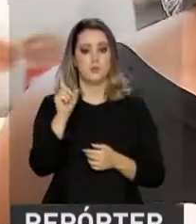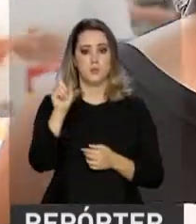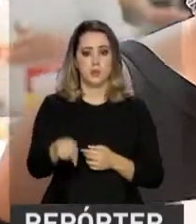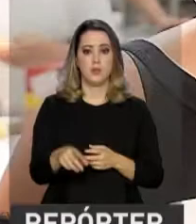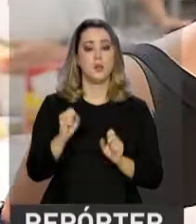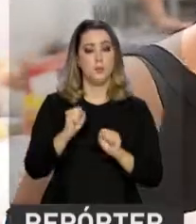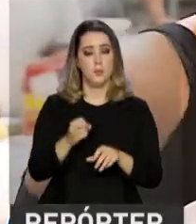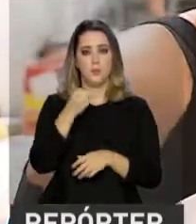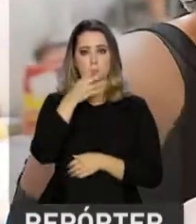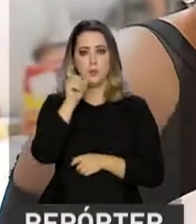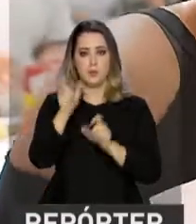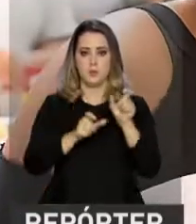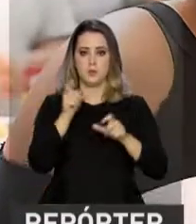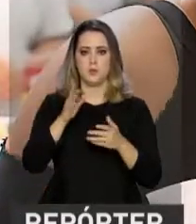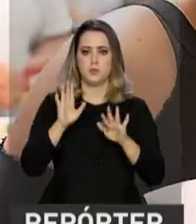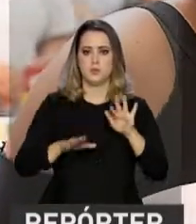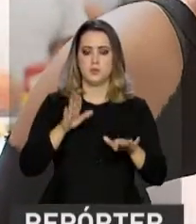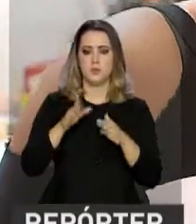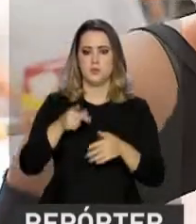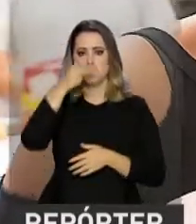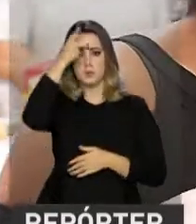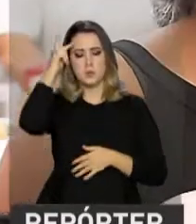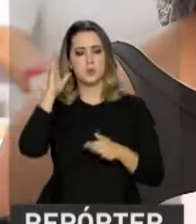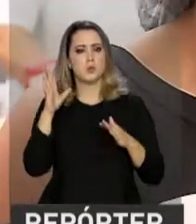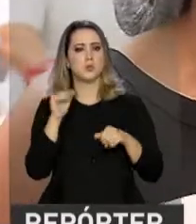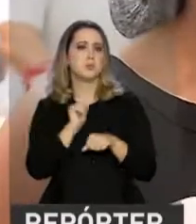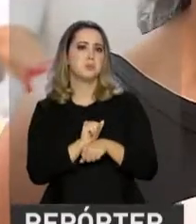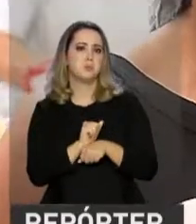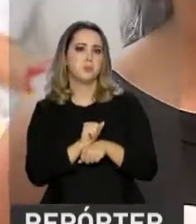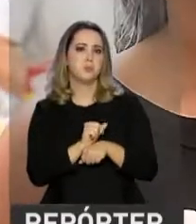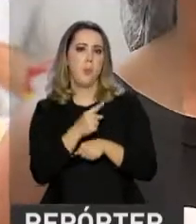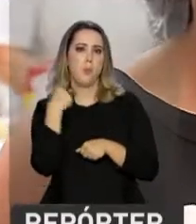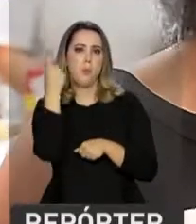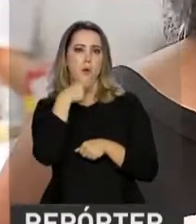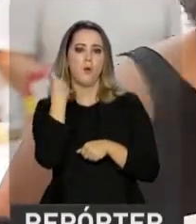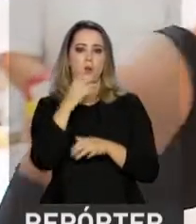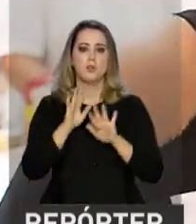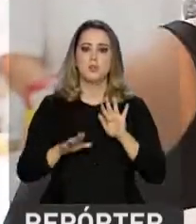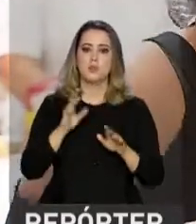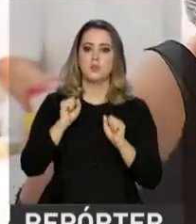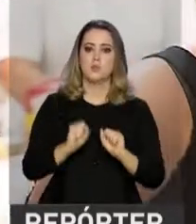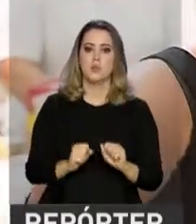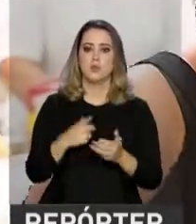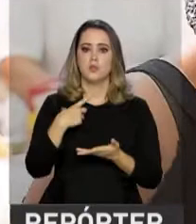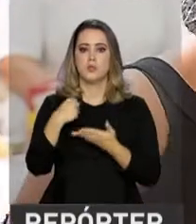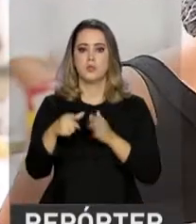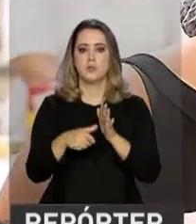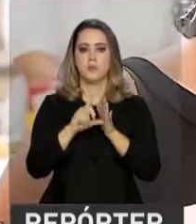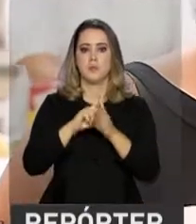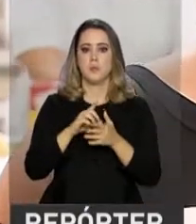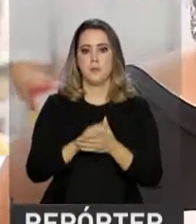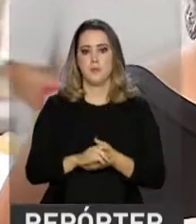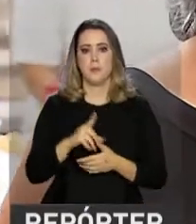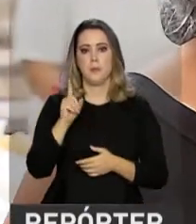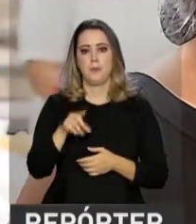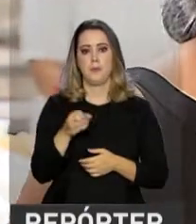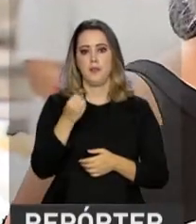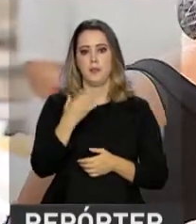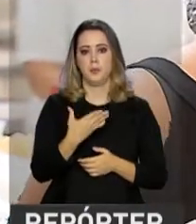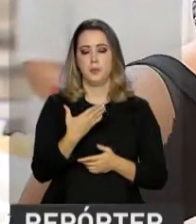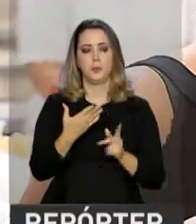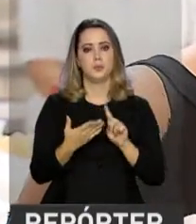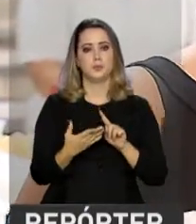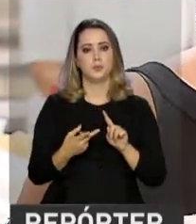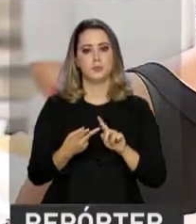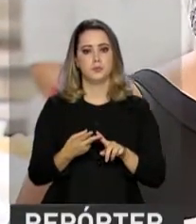uma vantagem para o funcionário, porque às vezes o funcionário fica sem fazer nada, uma hora de almoço, sendo que ele pode resolver alguma coisa, pode sair mais cedo. É uma vantagem.